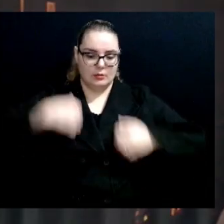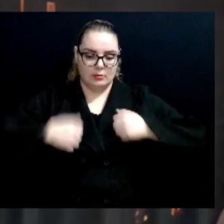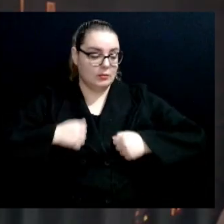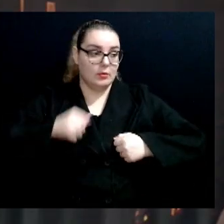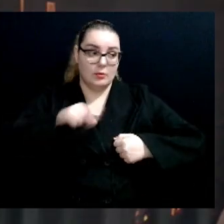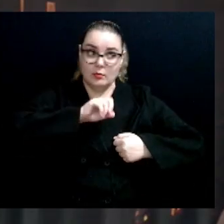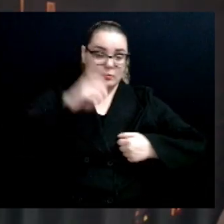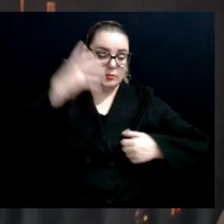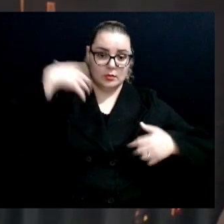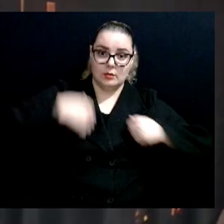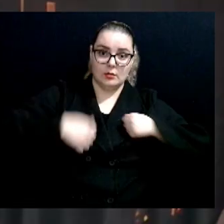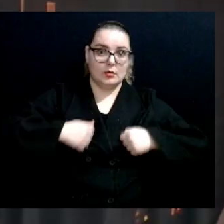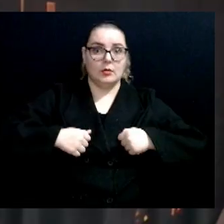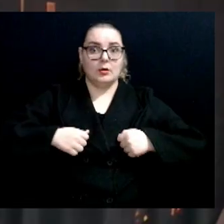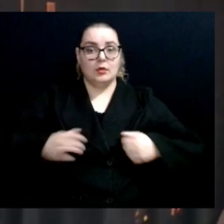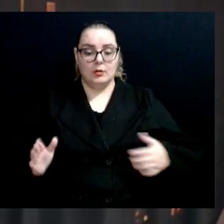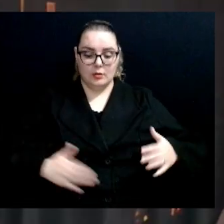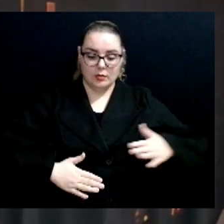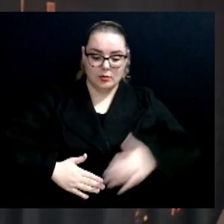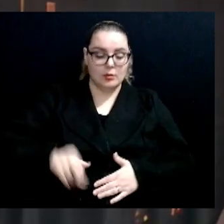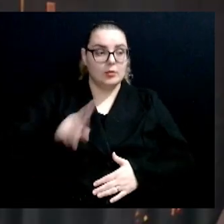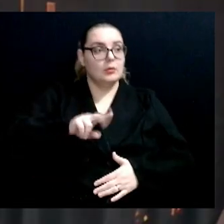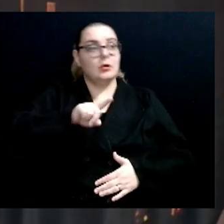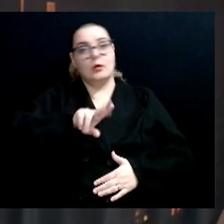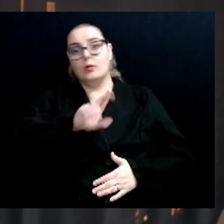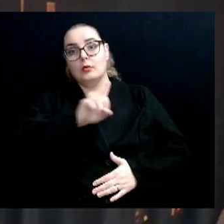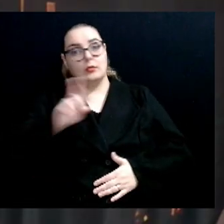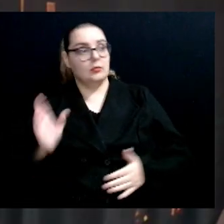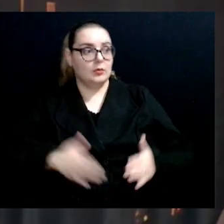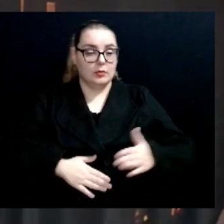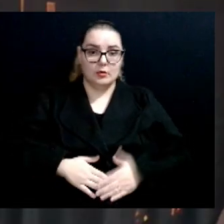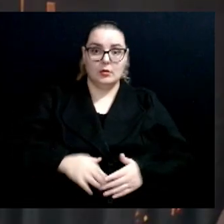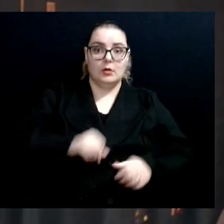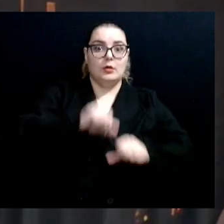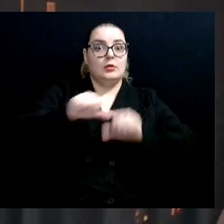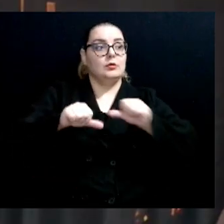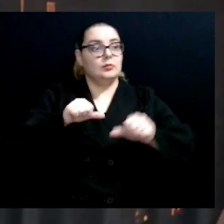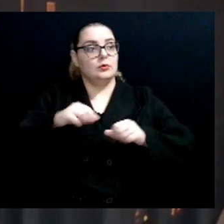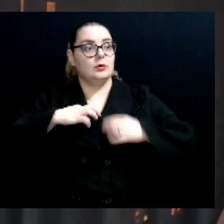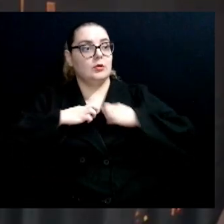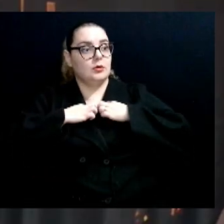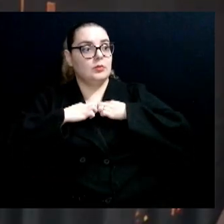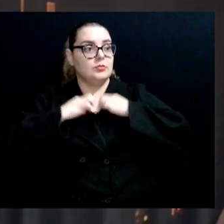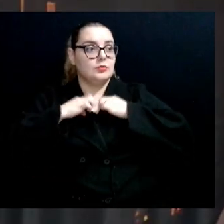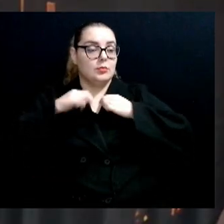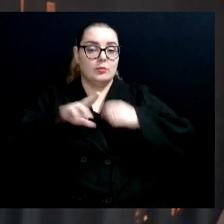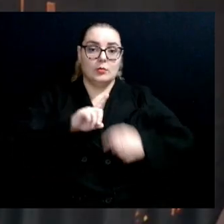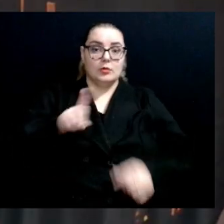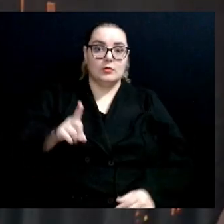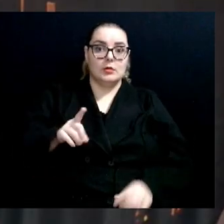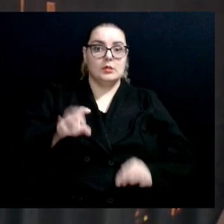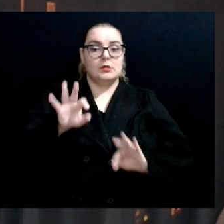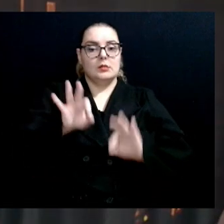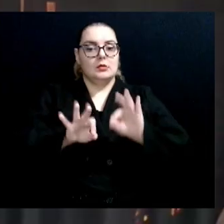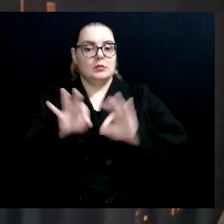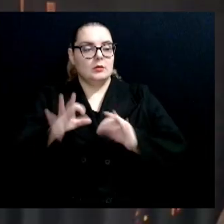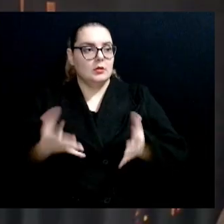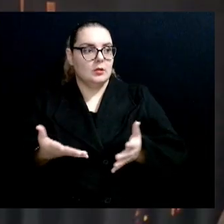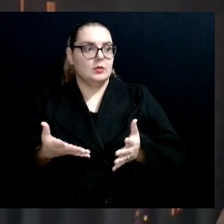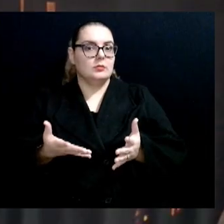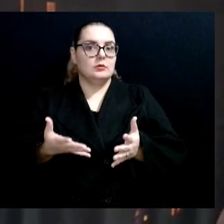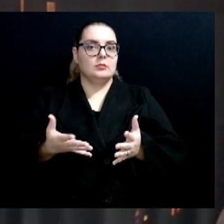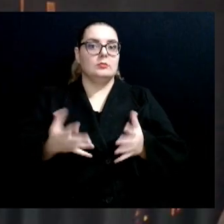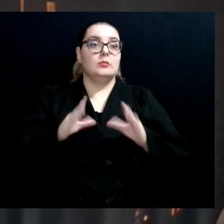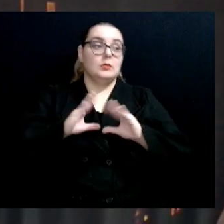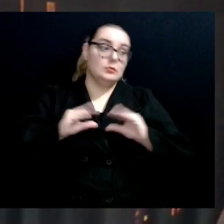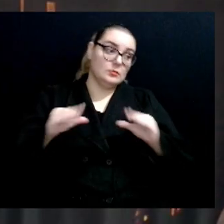usar fralda ou não usar fralda, trocar ou não trocar. Então vai muito medido pelo conforto dessa